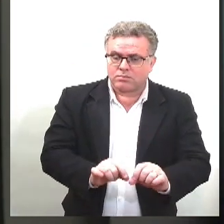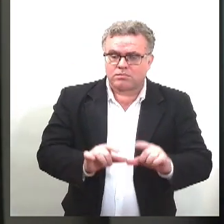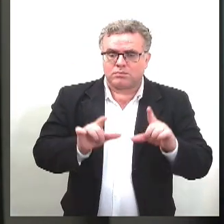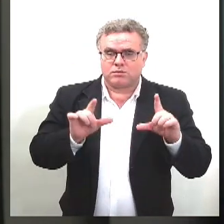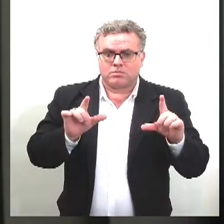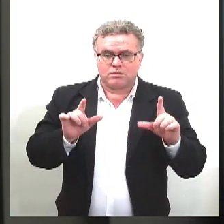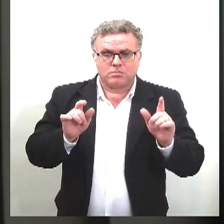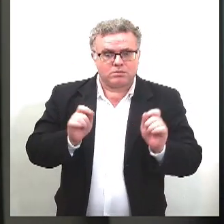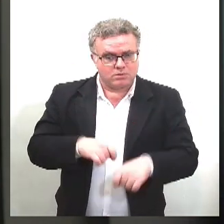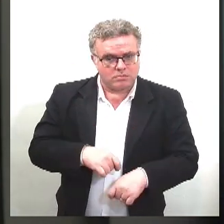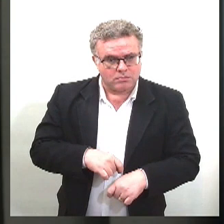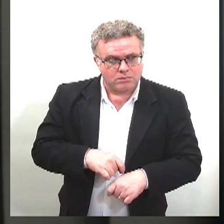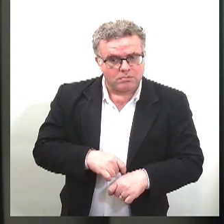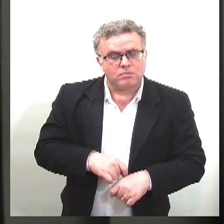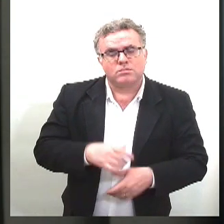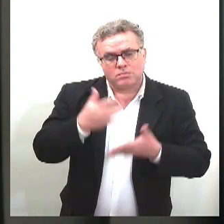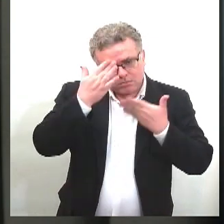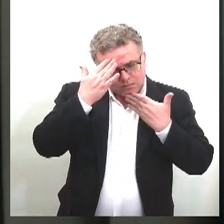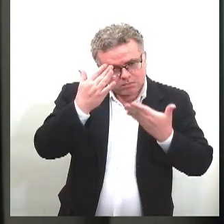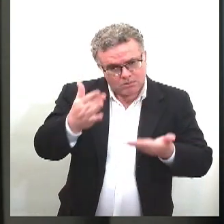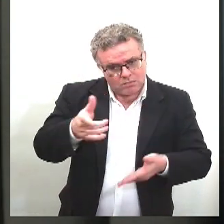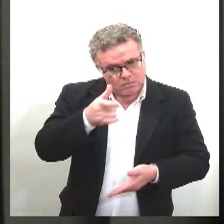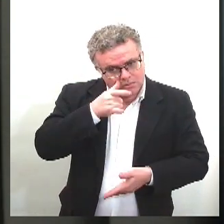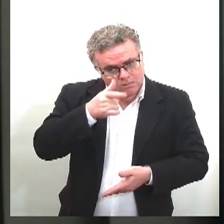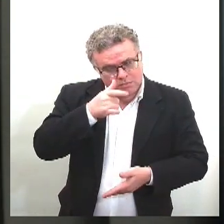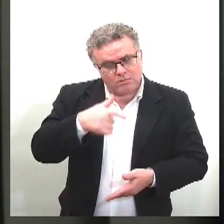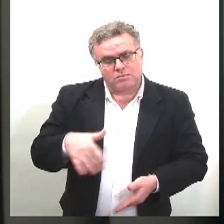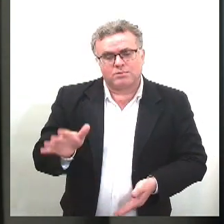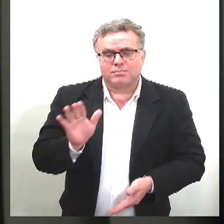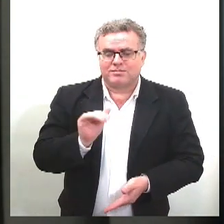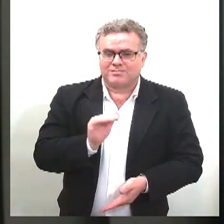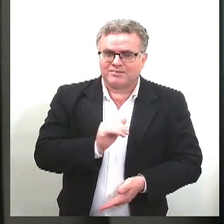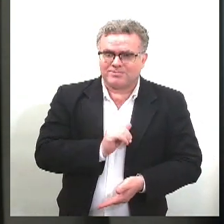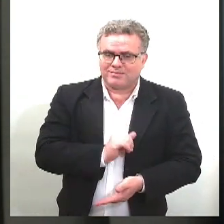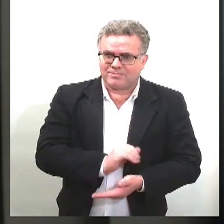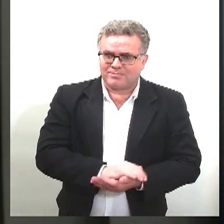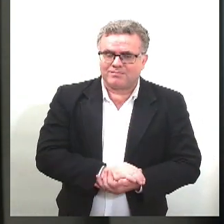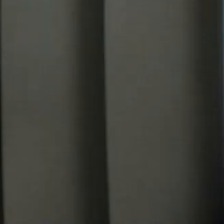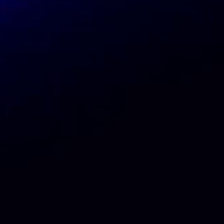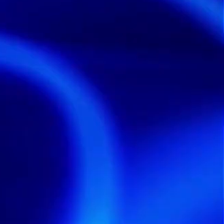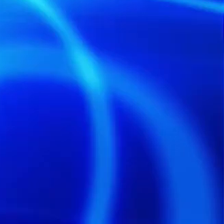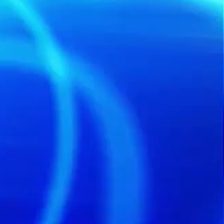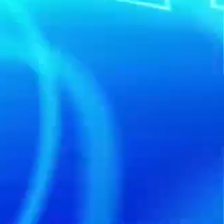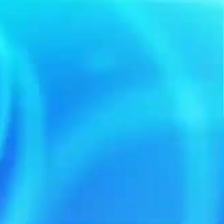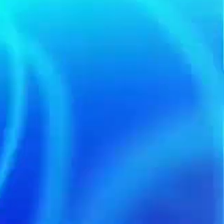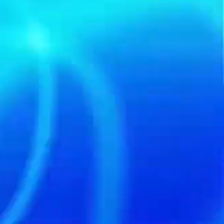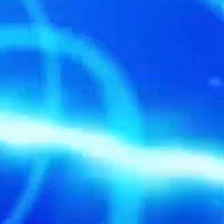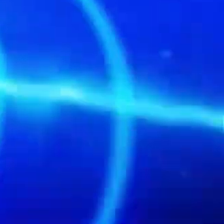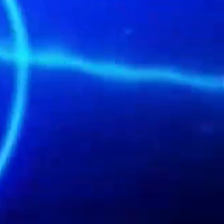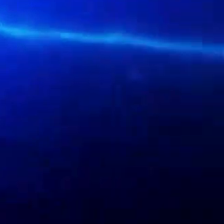direcionado. Muito obrigada pela companhia e até o nosso próximo encontro. Espero vocês. Até lá.